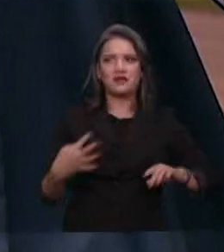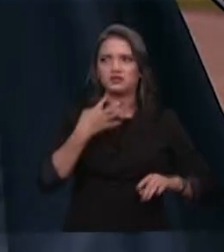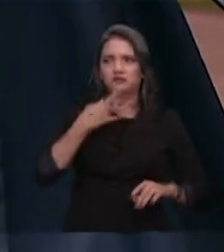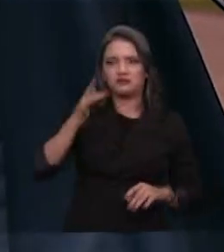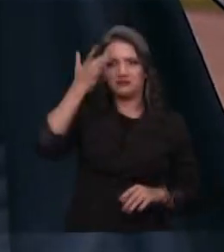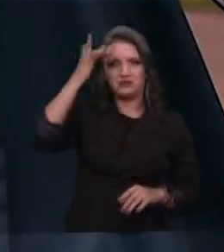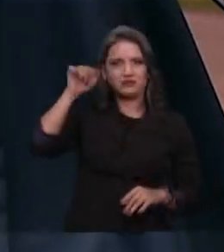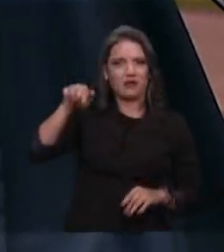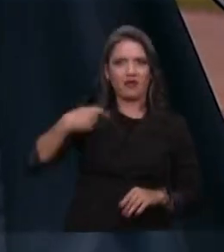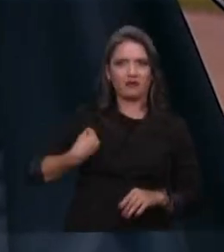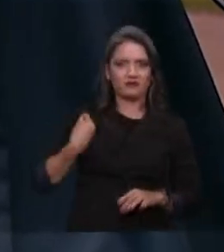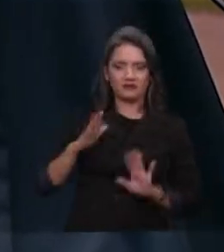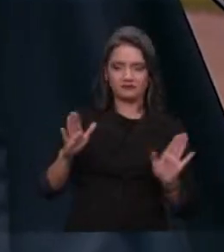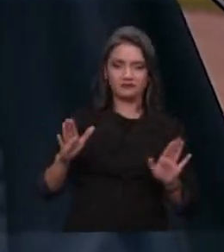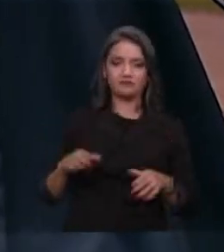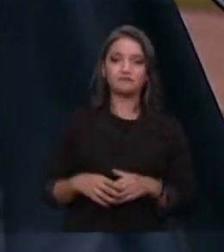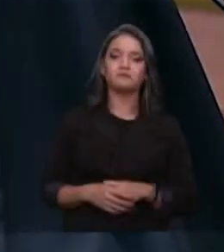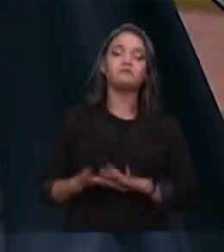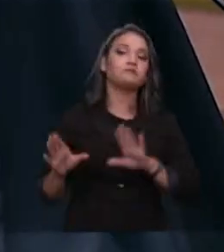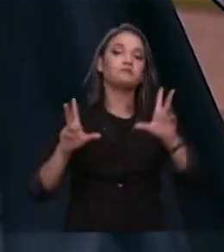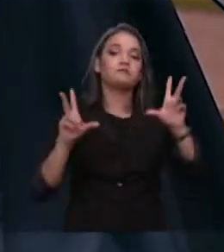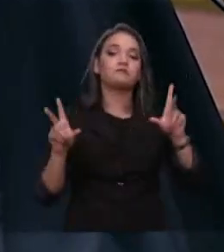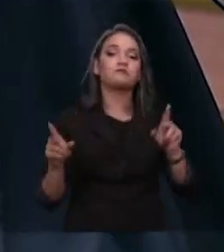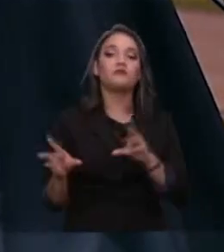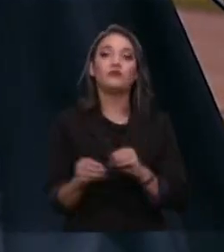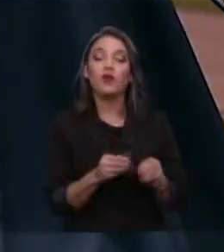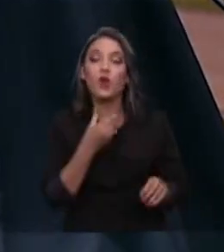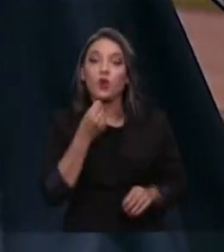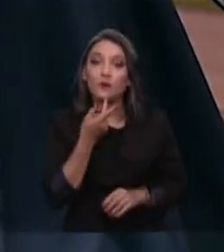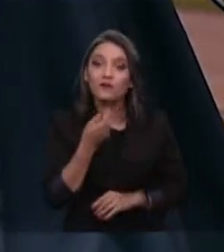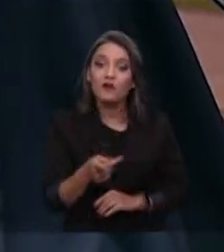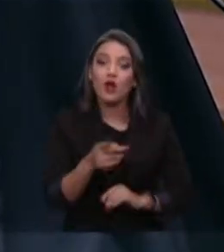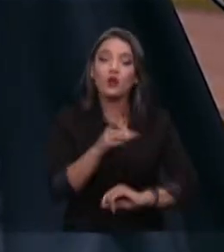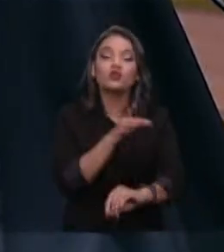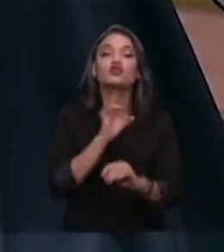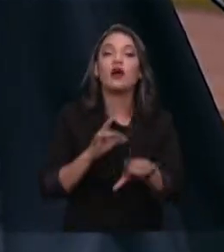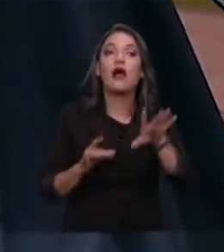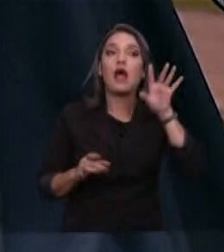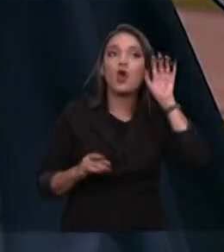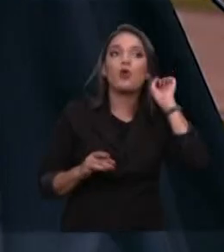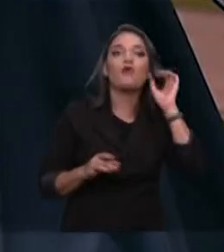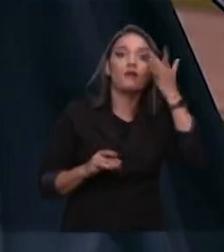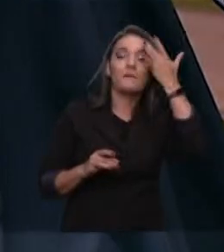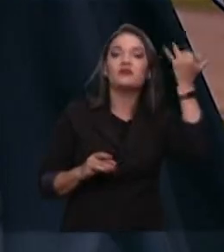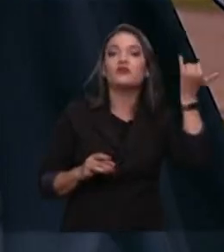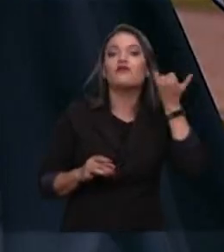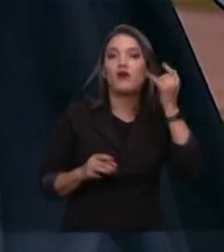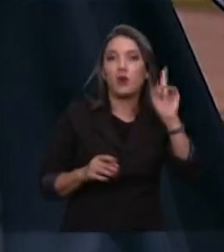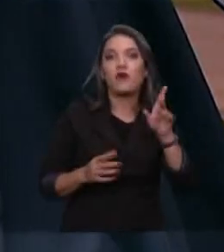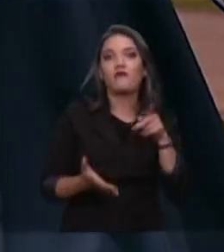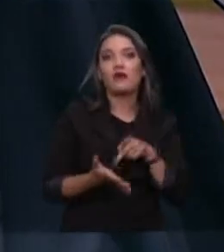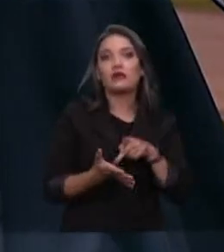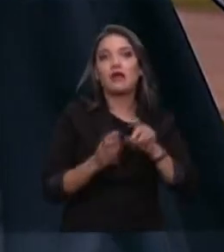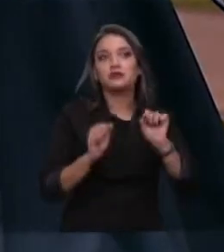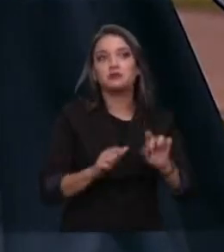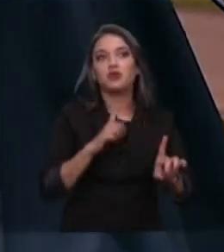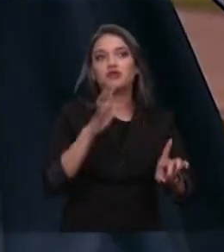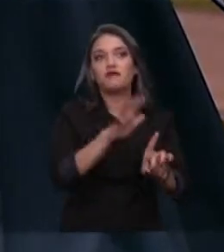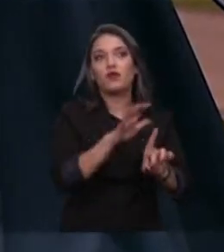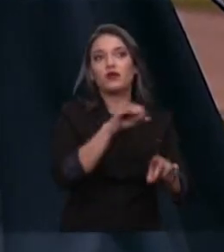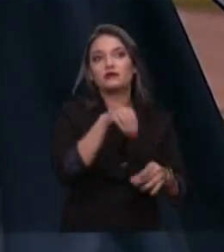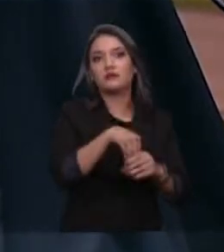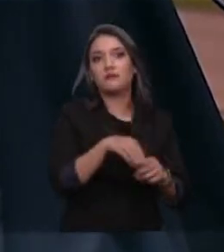Prossigo. Em juízo, o referido colaborador reafirmou ter apenas ouvido falar sobre possível influência de Fernando Collor na